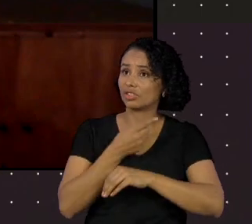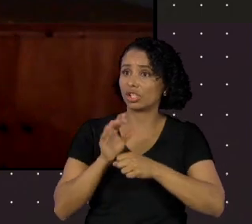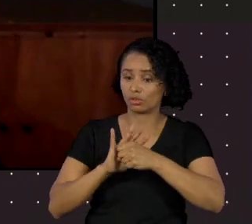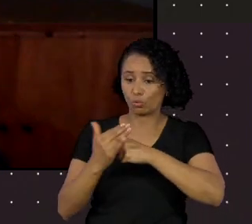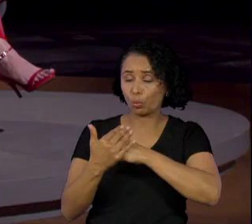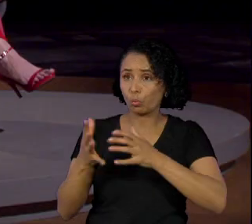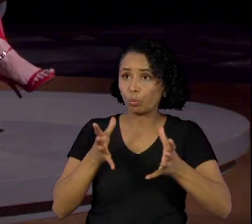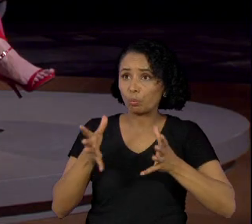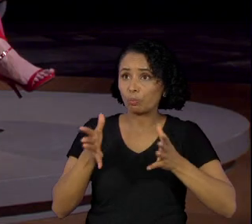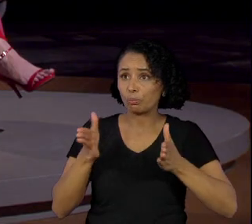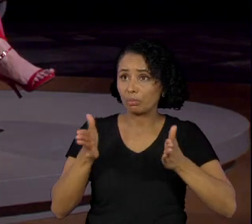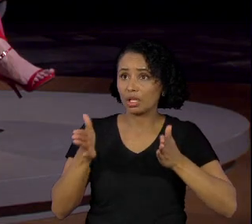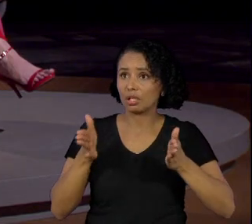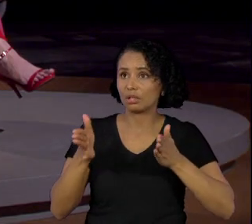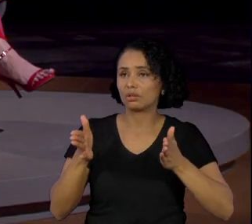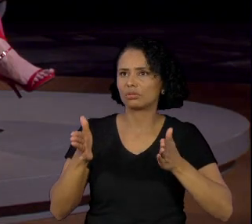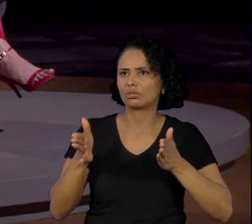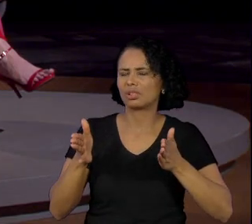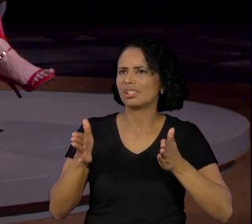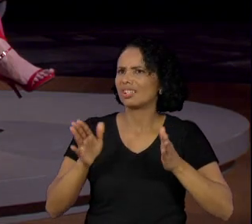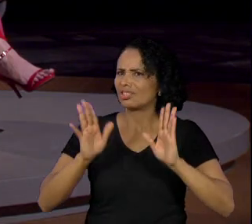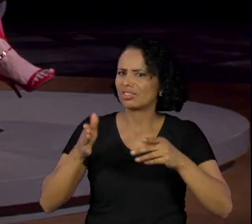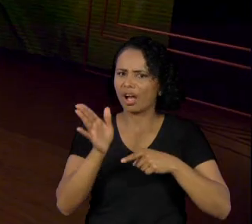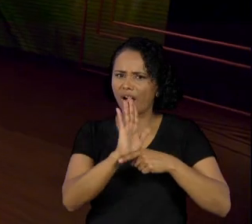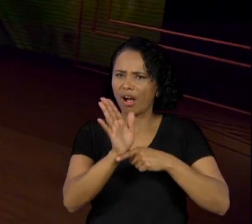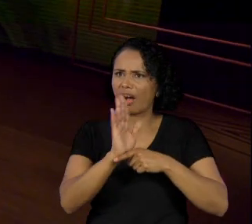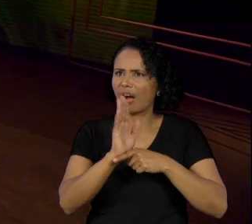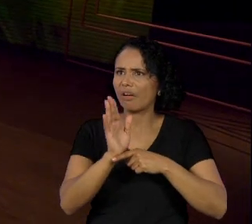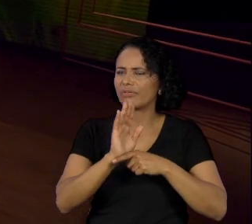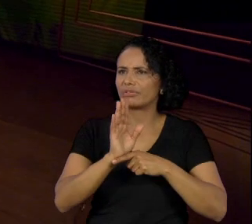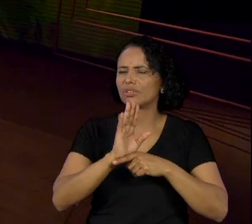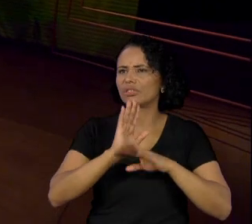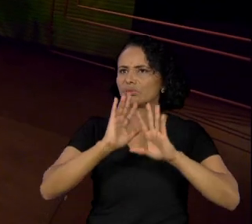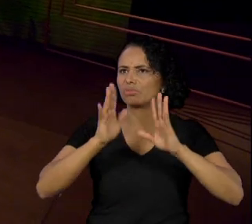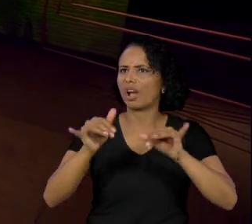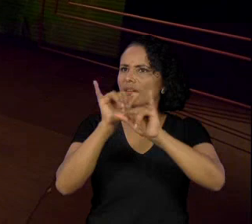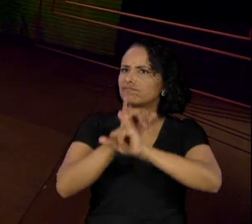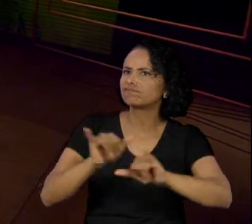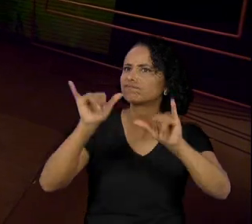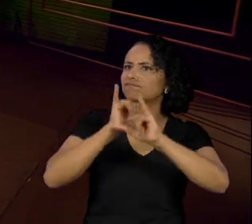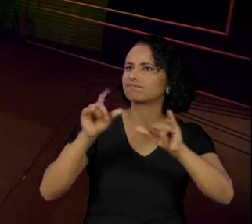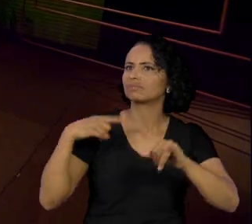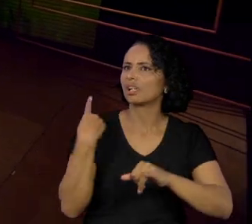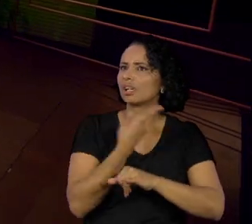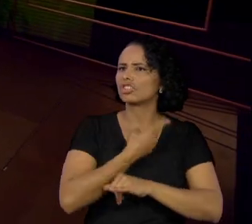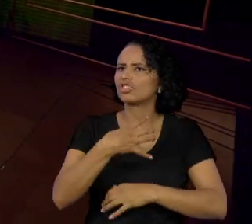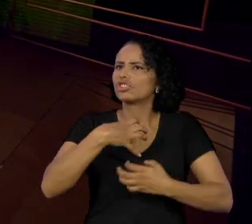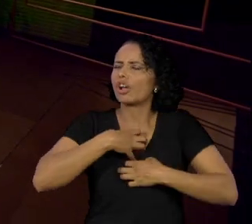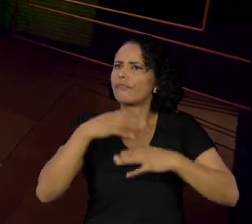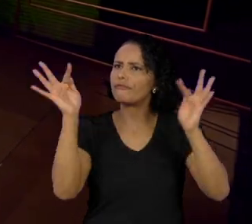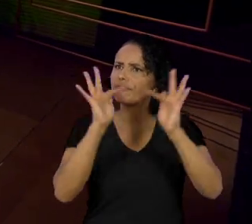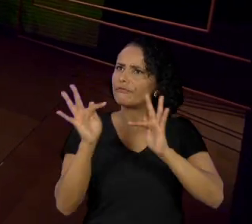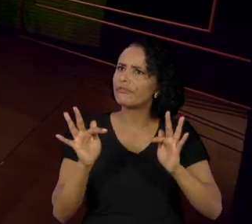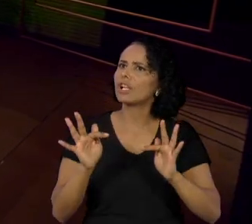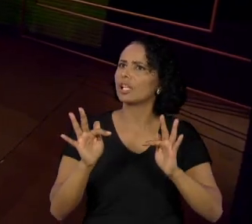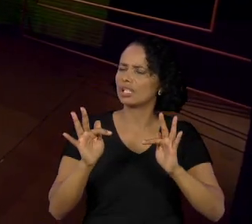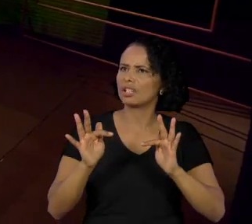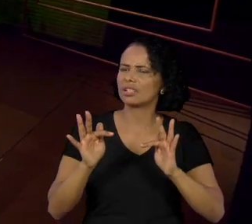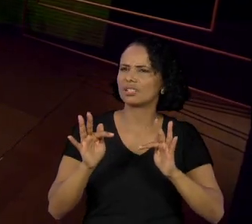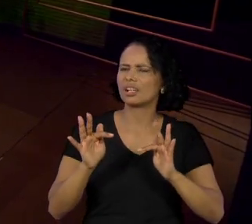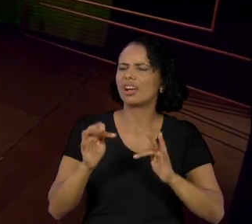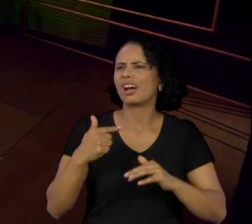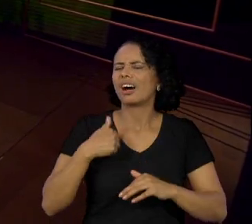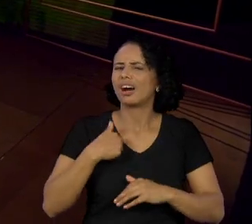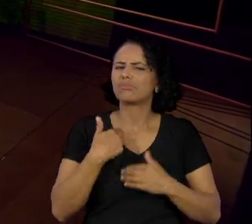e o filme a gente já divulgando e muito animados para lançar. E aí eu falei com a Júlia, vamos tentar fazer